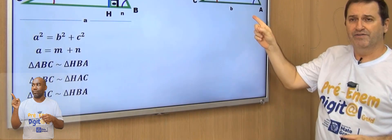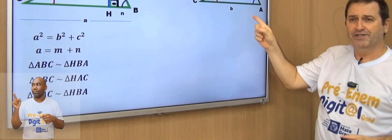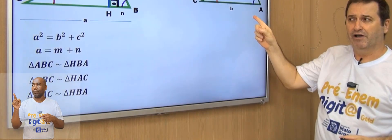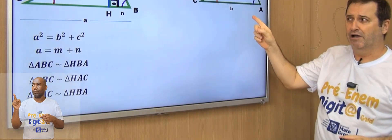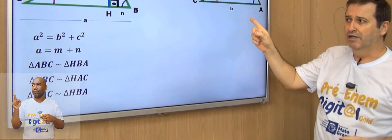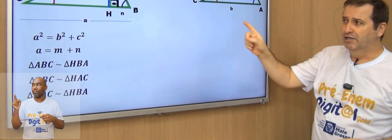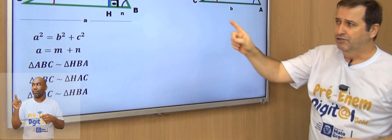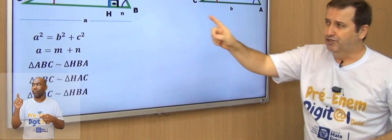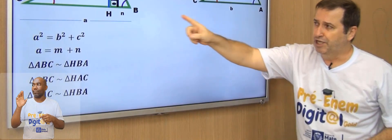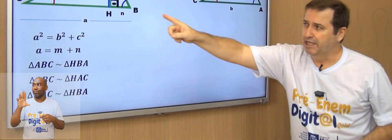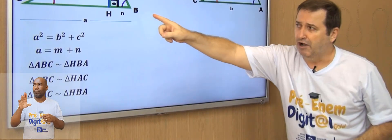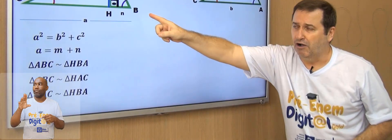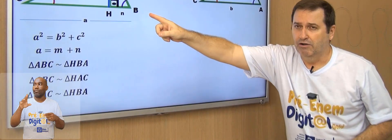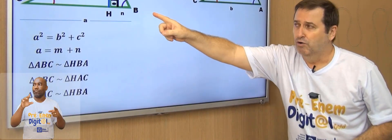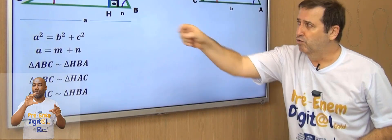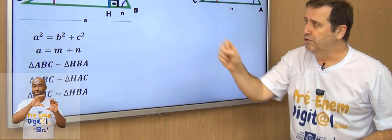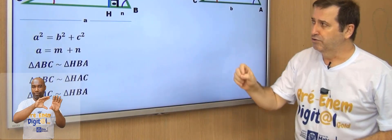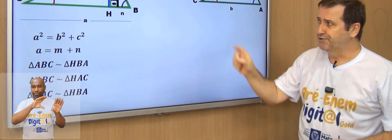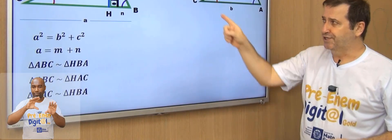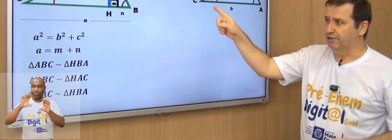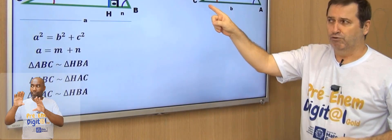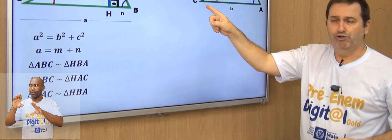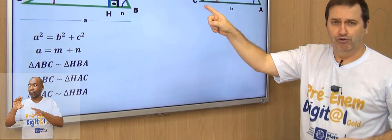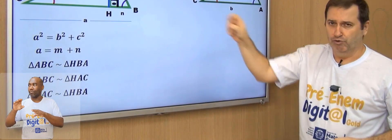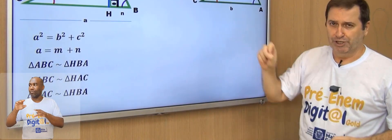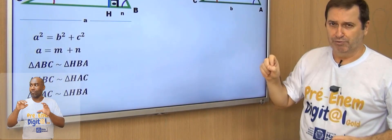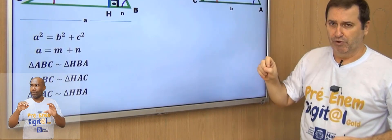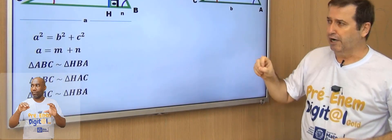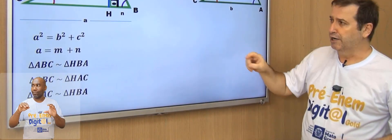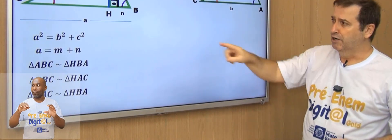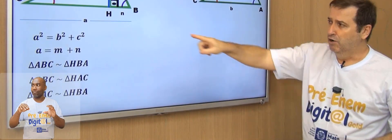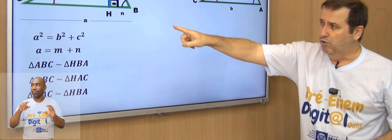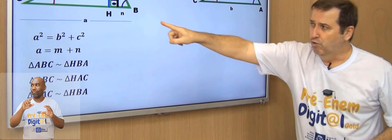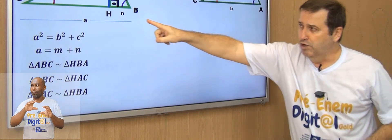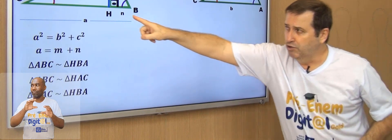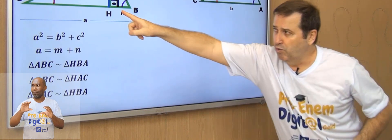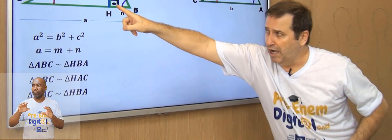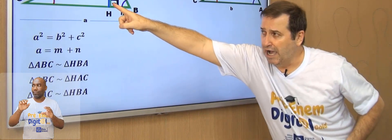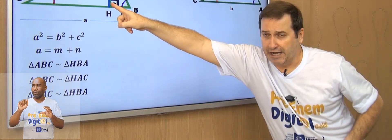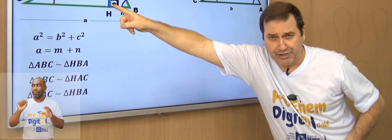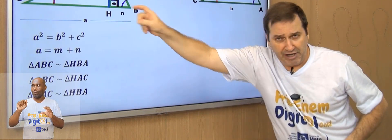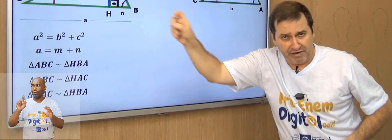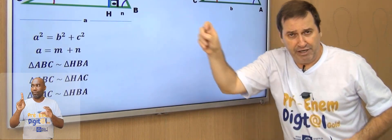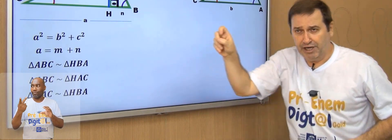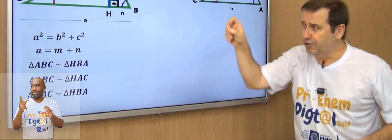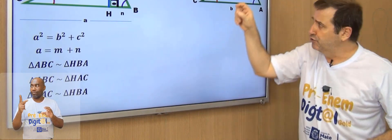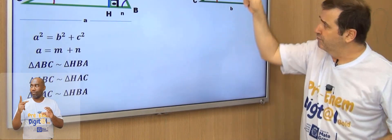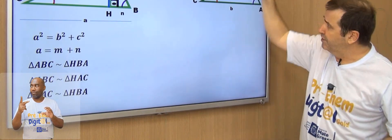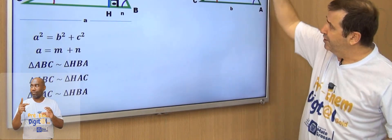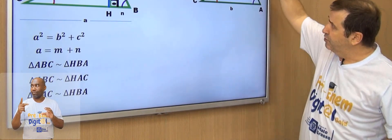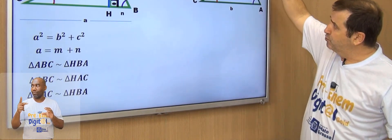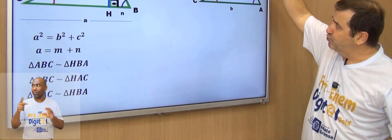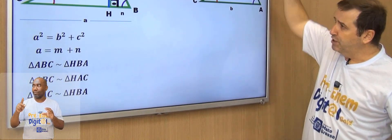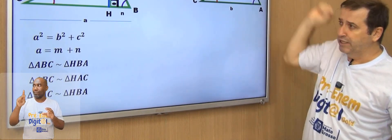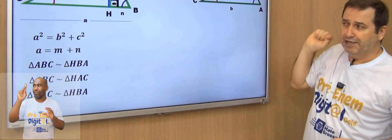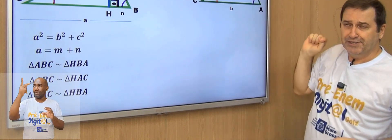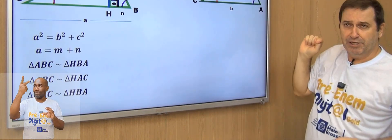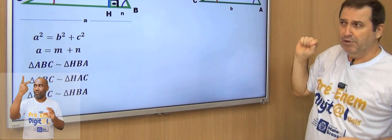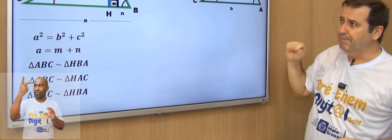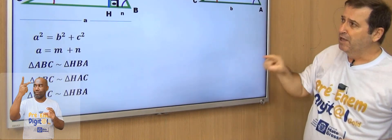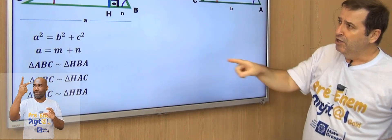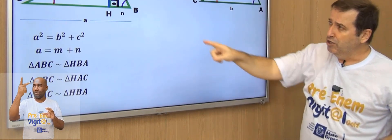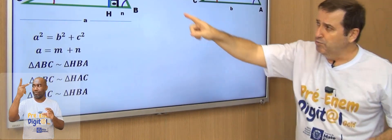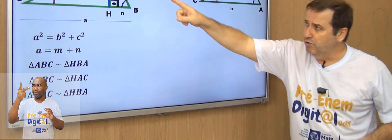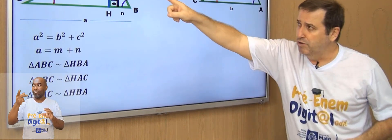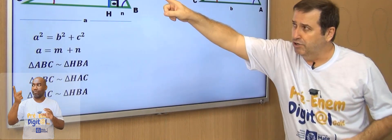vou vir aqui eu não sei ó tirei lá o ônibus você continua no mesmo lugar o ângulo a dar que tava aqui que era de 90 eu